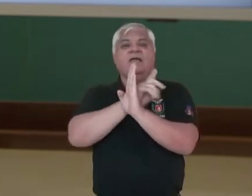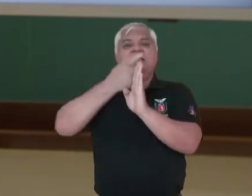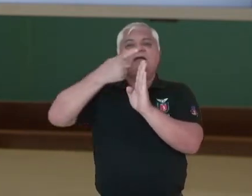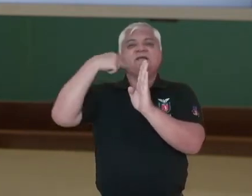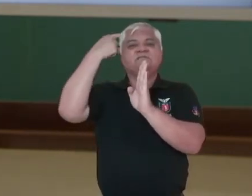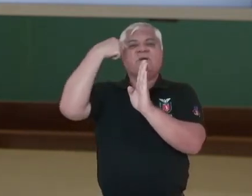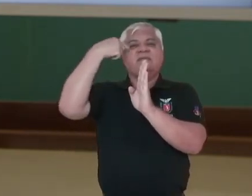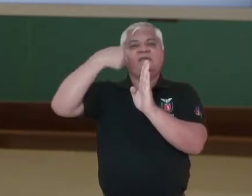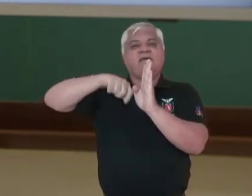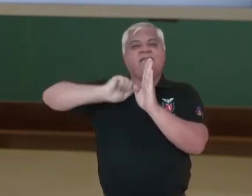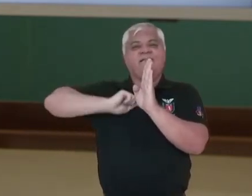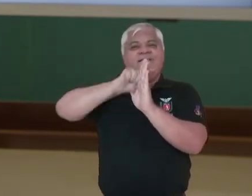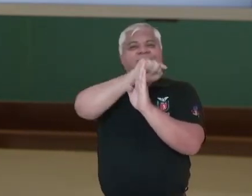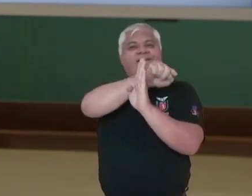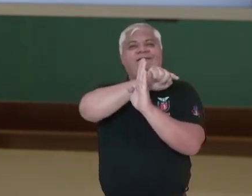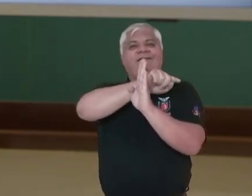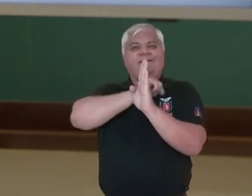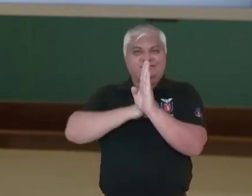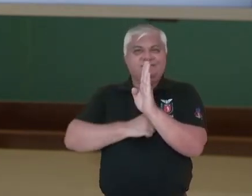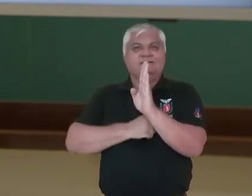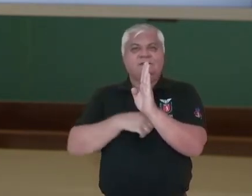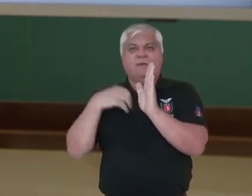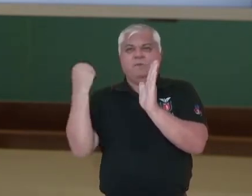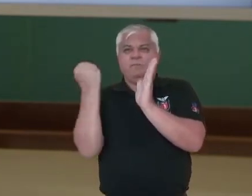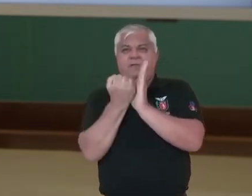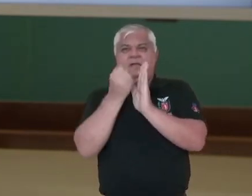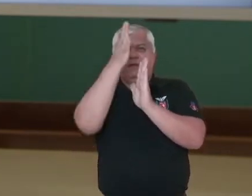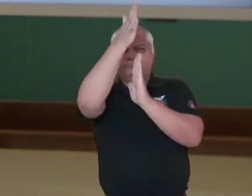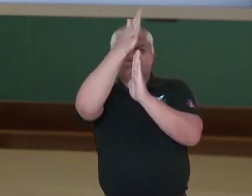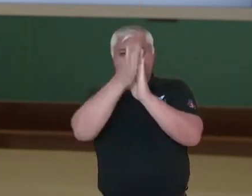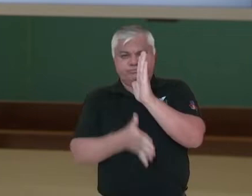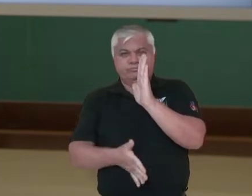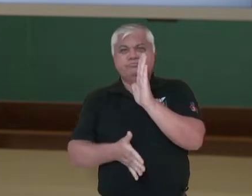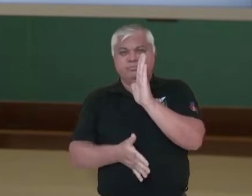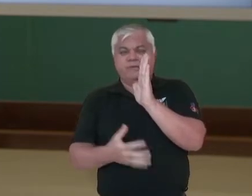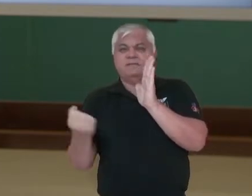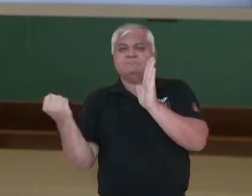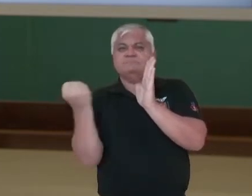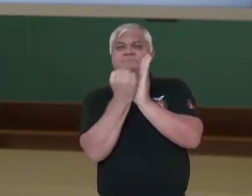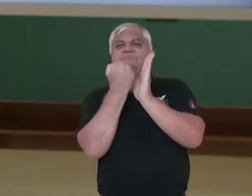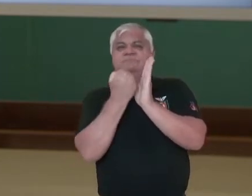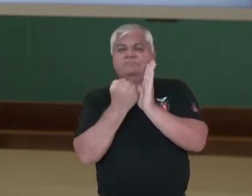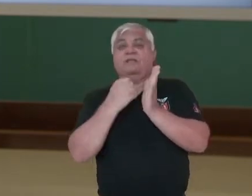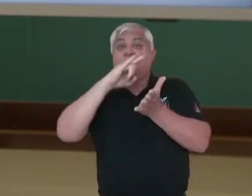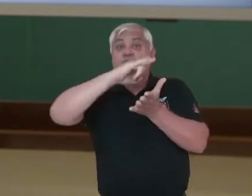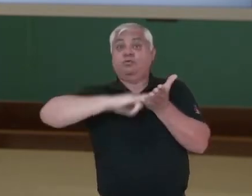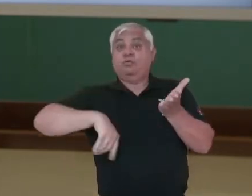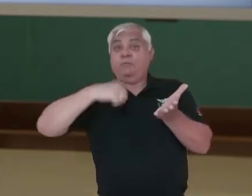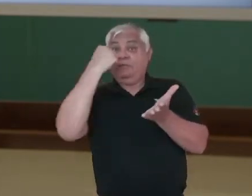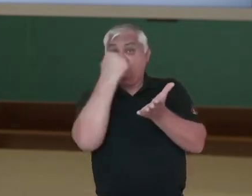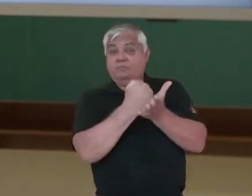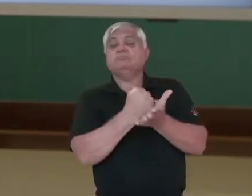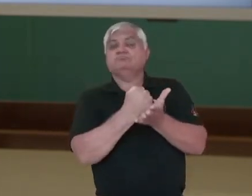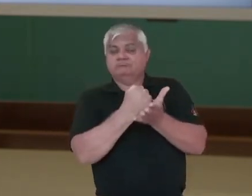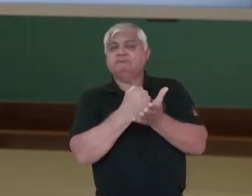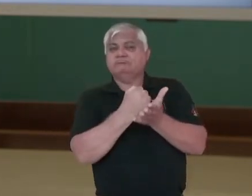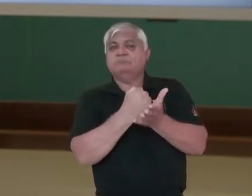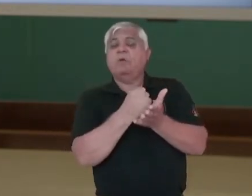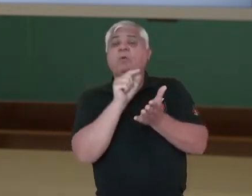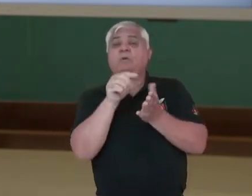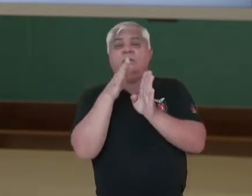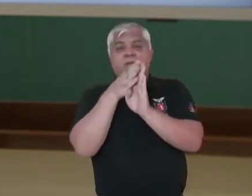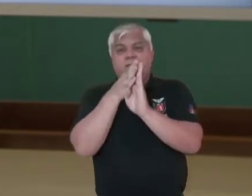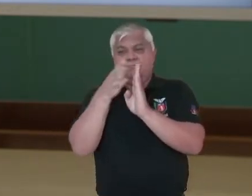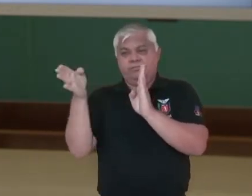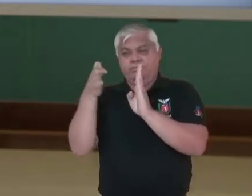posse. E a marca, né, o limite era o Tratado de Tordesilhas, era a linha de Tordesilhas. Tudo que ficasse